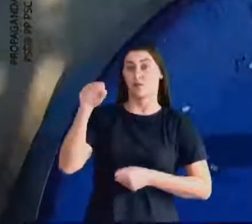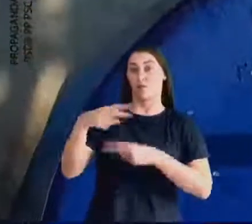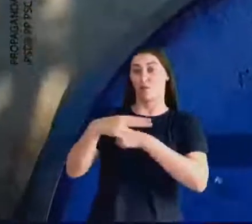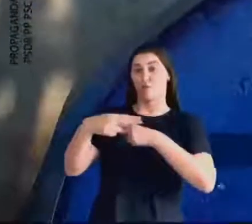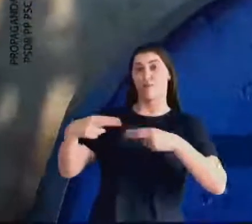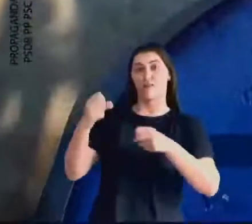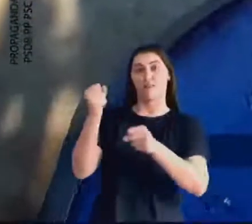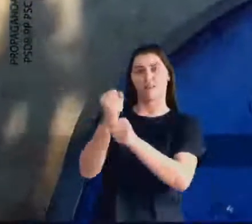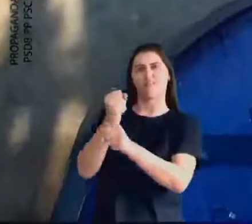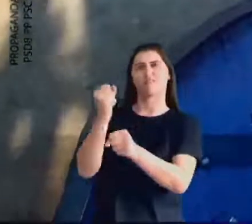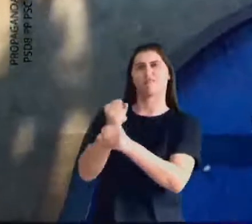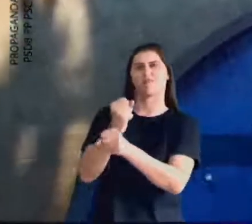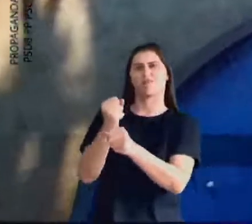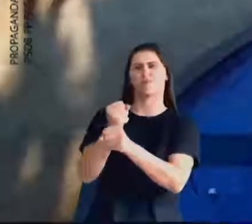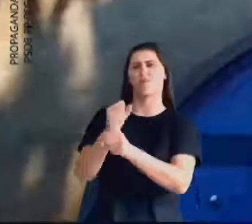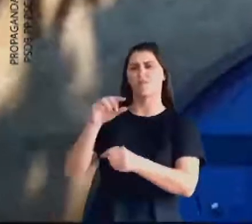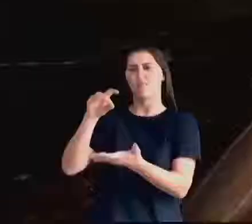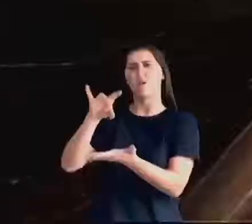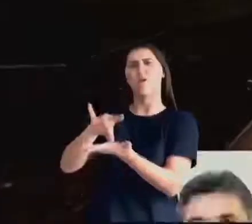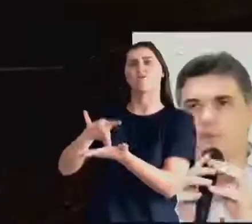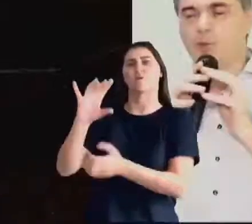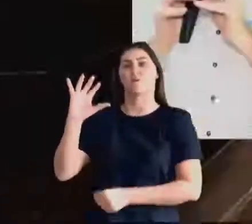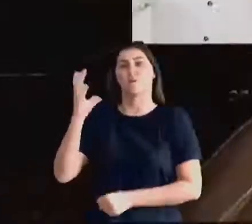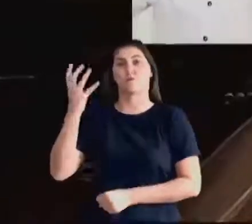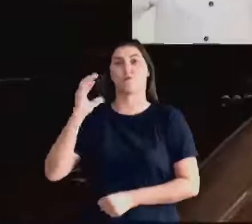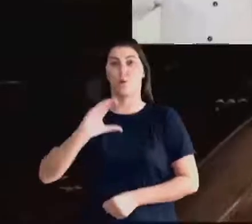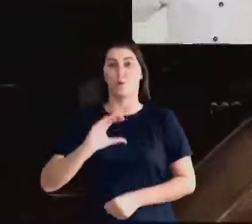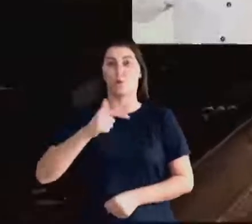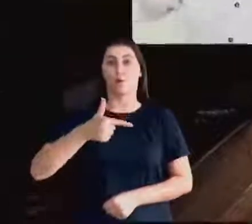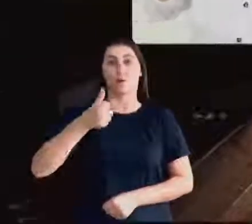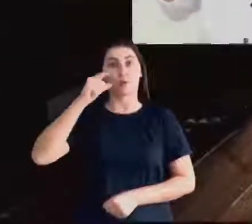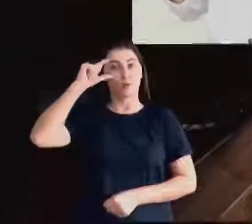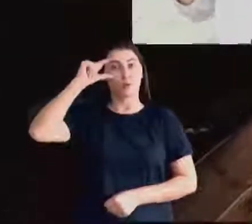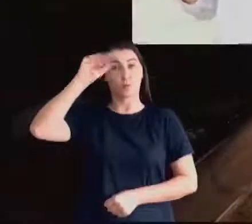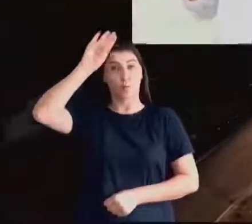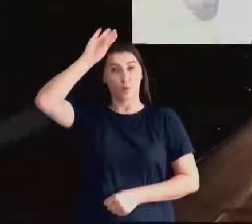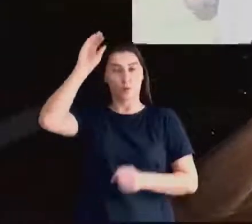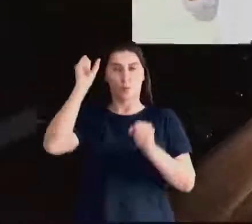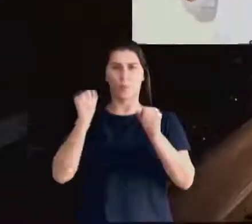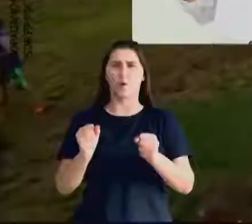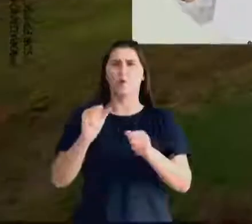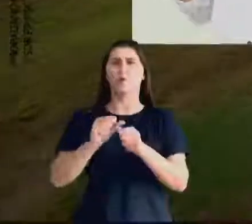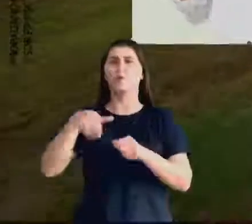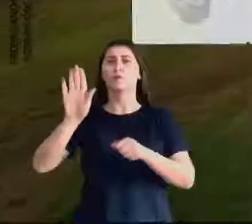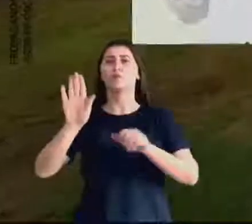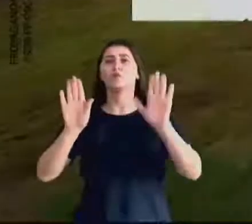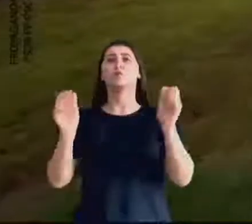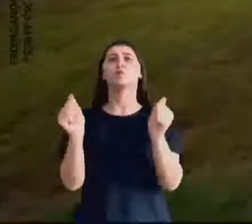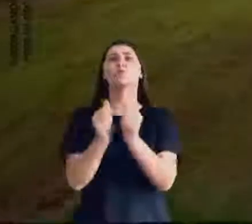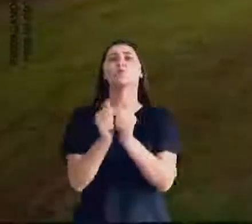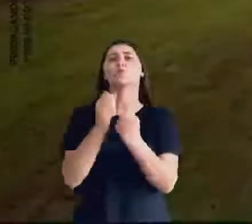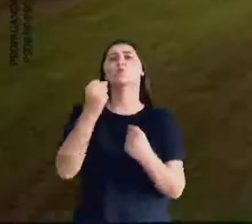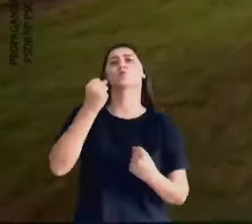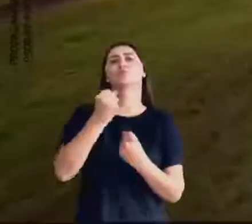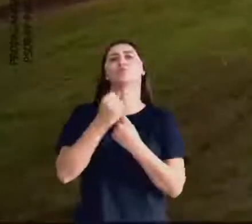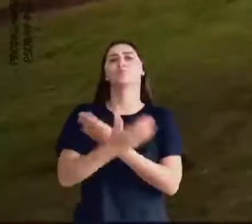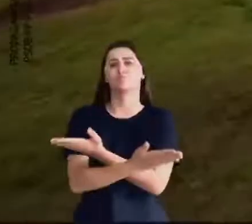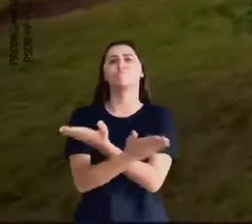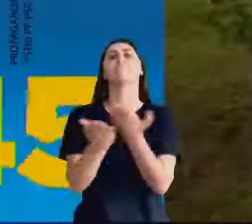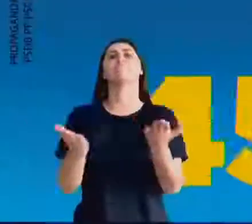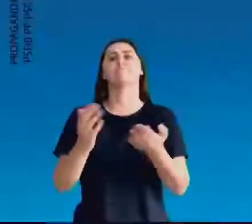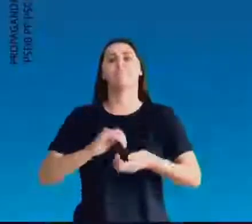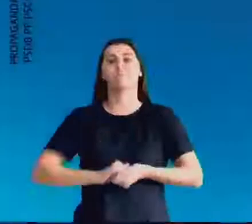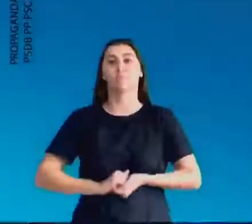Sim, foram muitas realizações, mas Kleber e Pedron podem fazer muito mais. Com seu